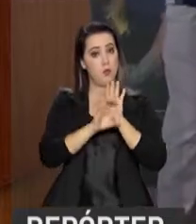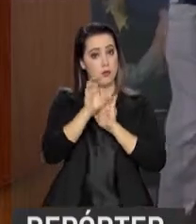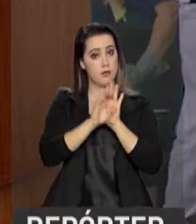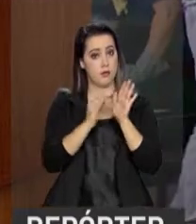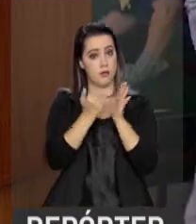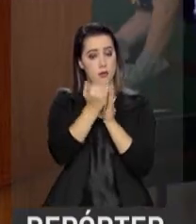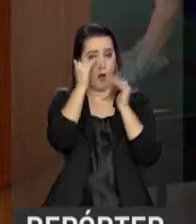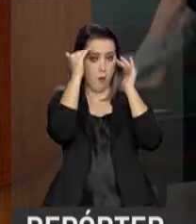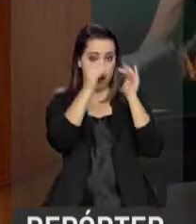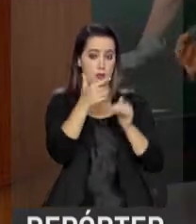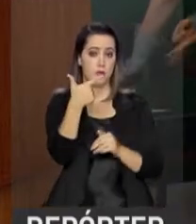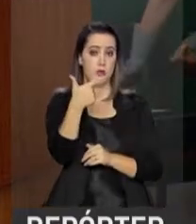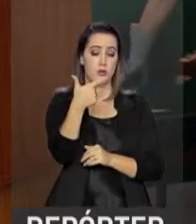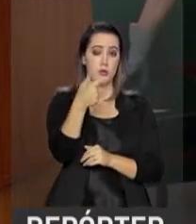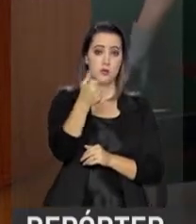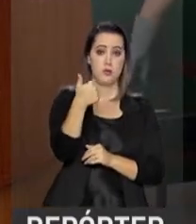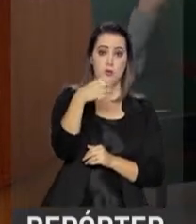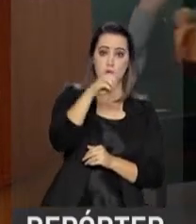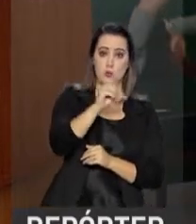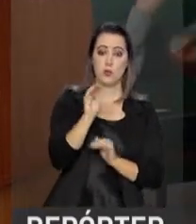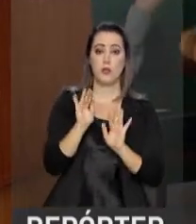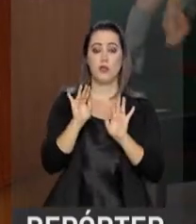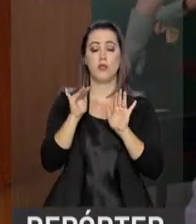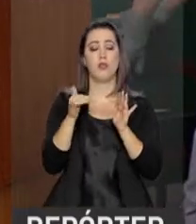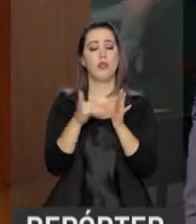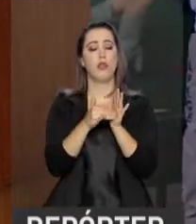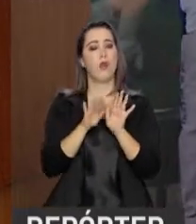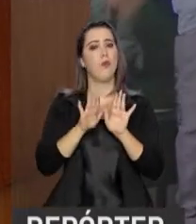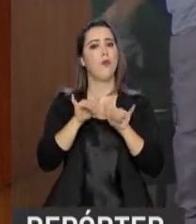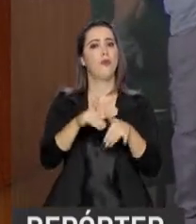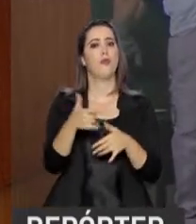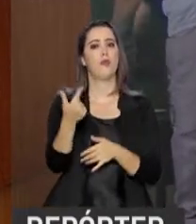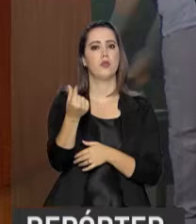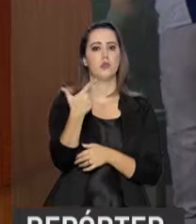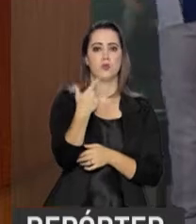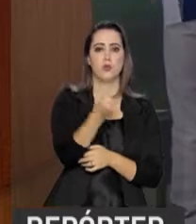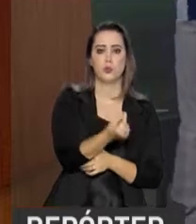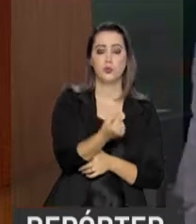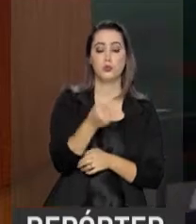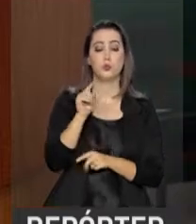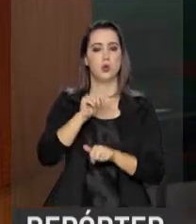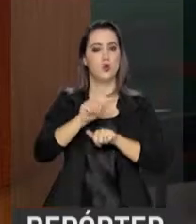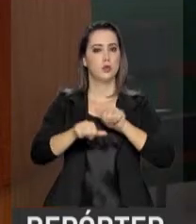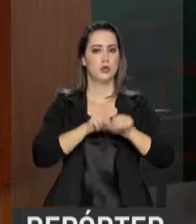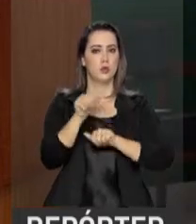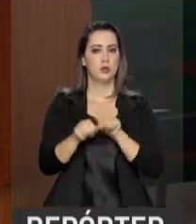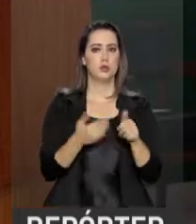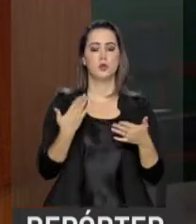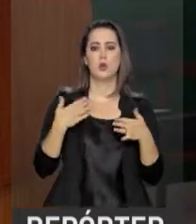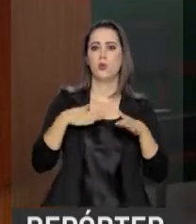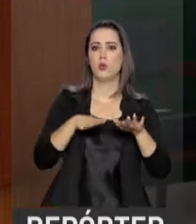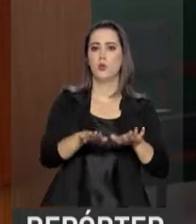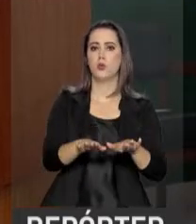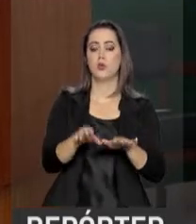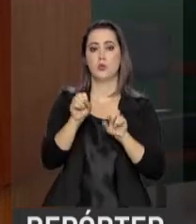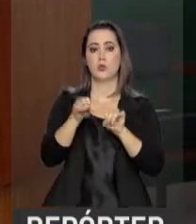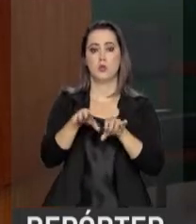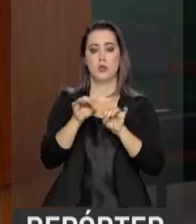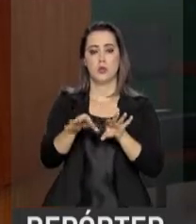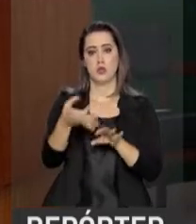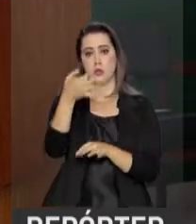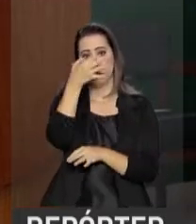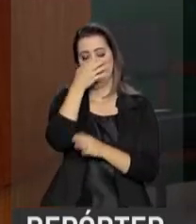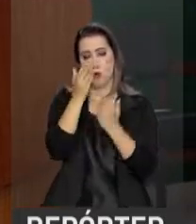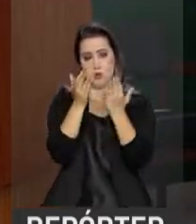em 2019 e concluir até o final de 2020. São várias mudanças, como a inclusão do ensino religioso